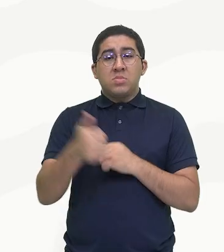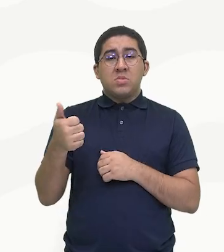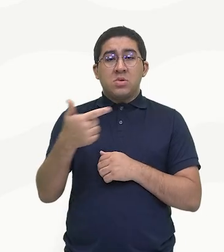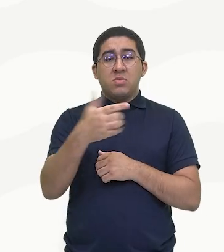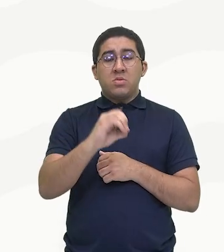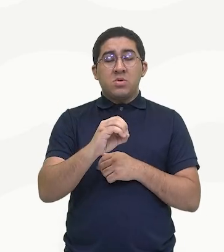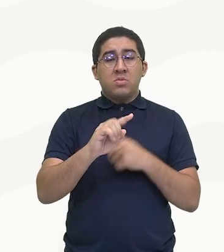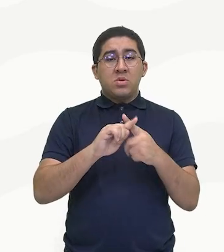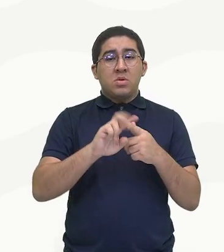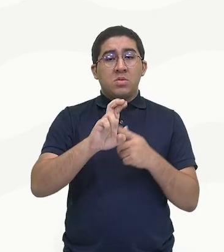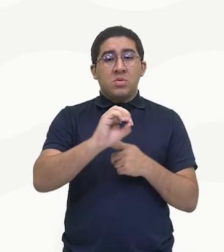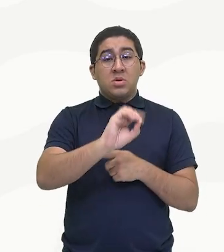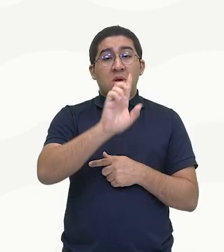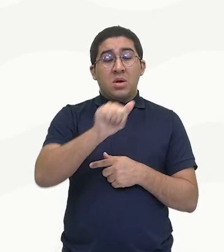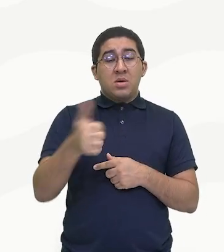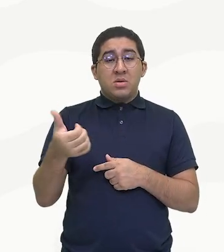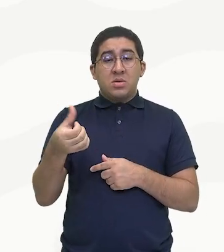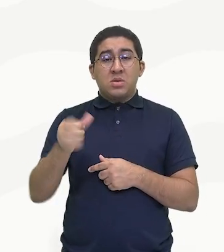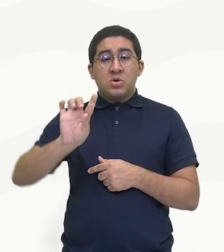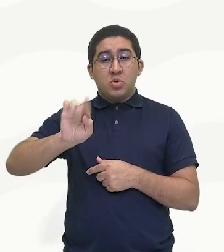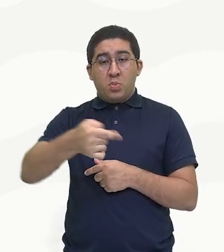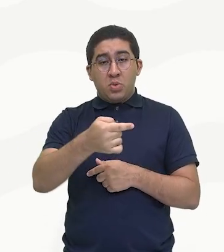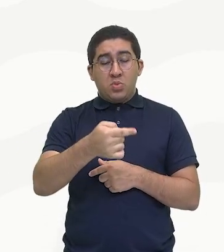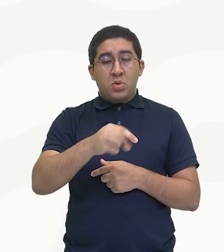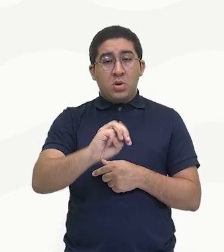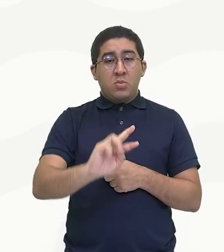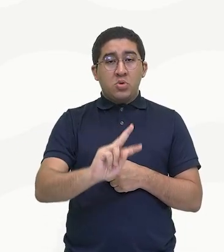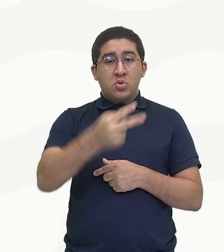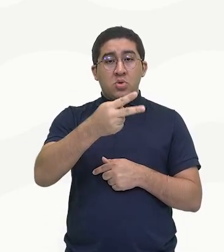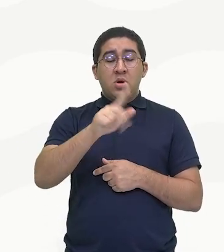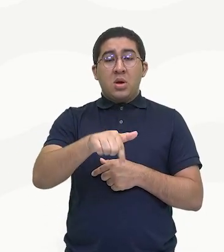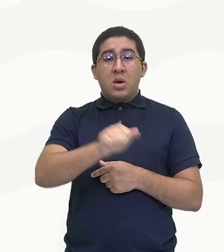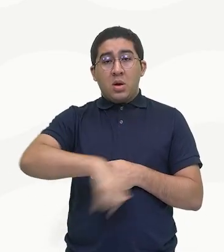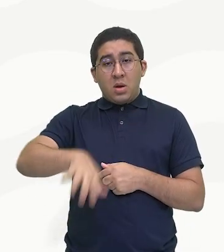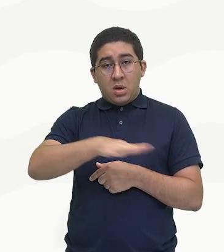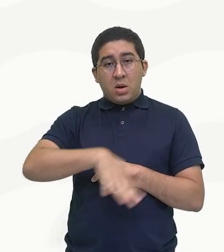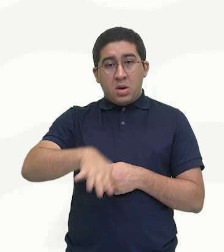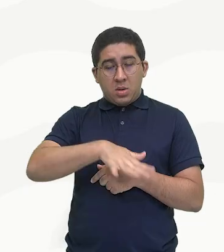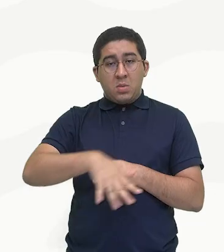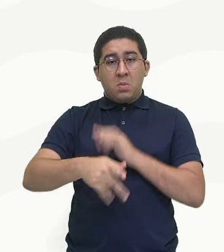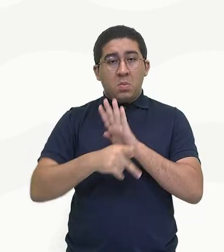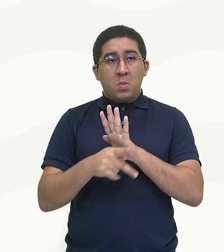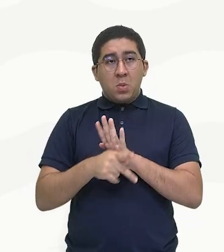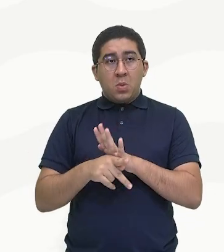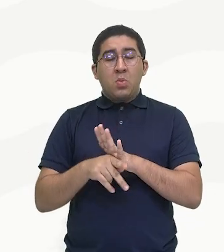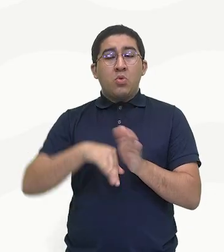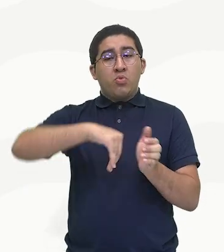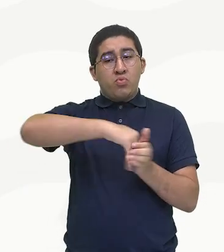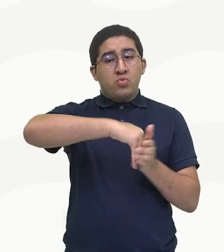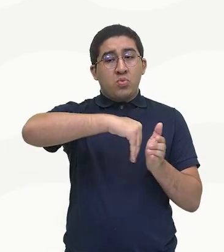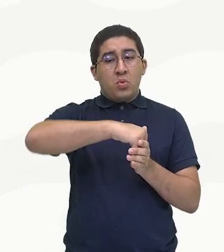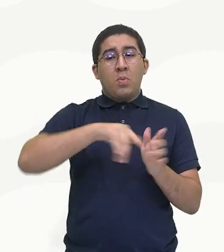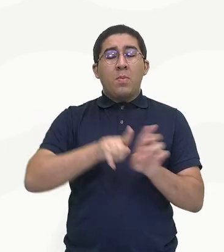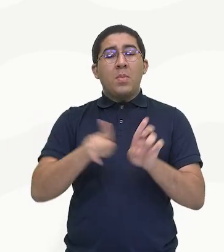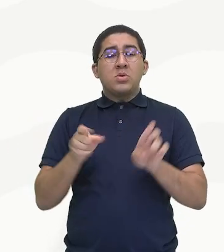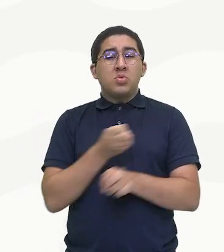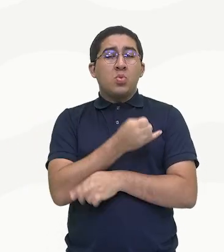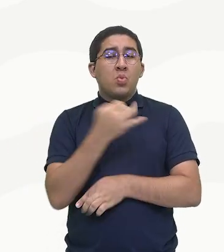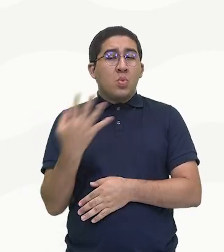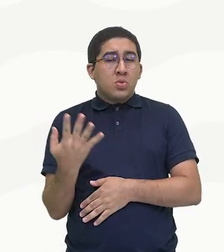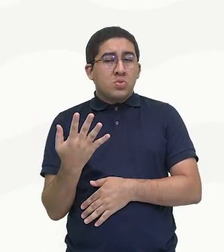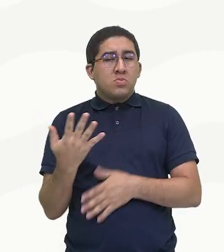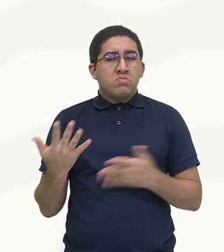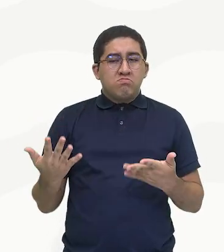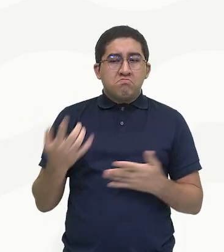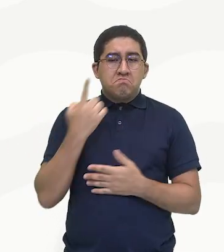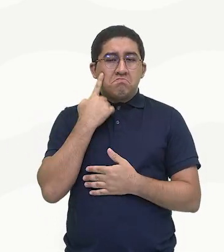é 6.000 metros quadrados, certo? Isso é a área de um campo de futebol. Mas eram quantos mesmo, professora